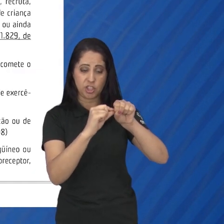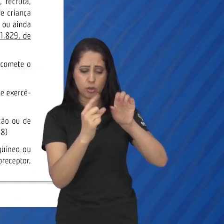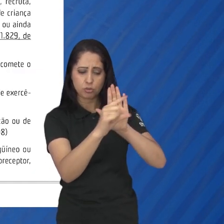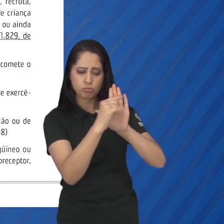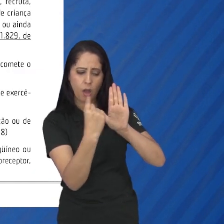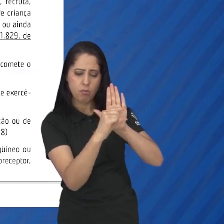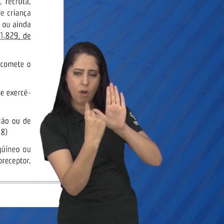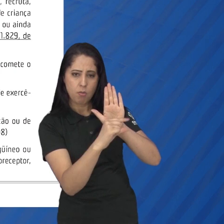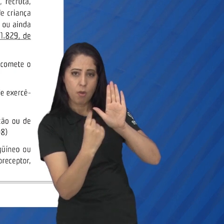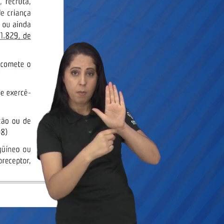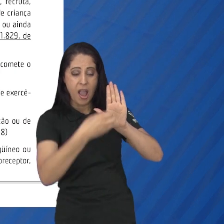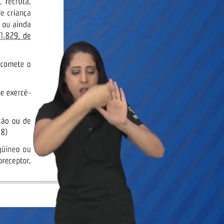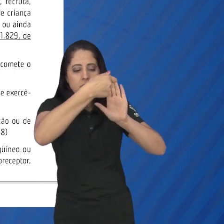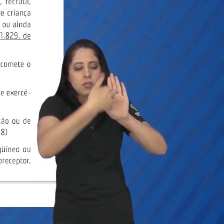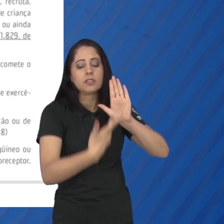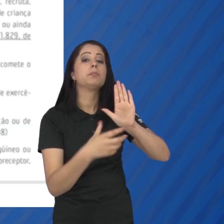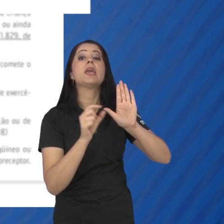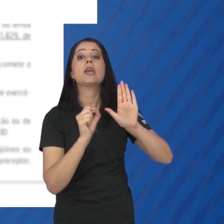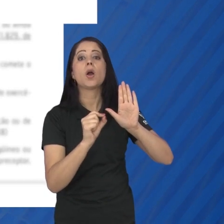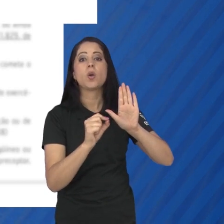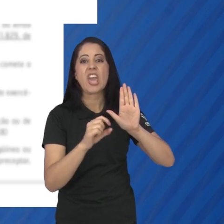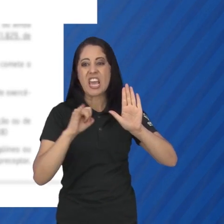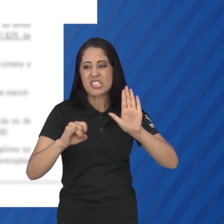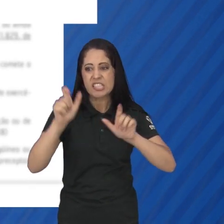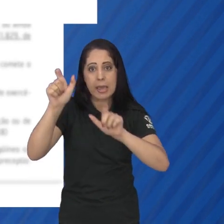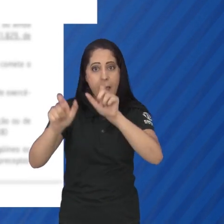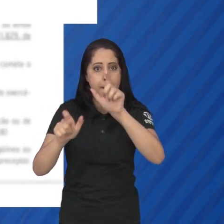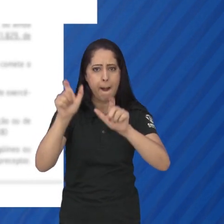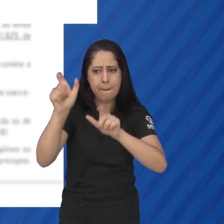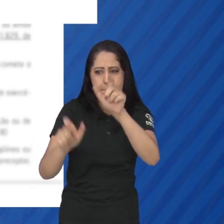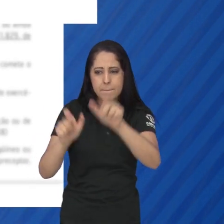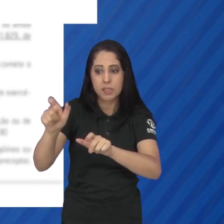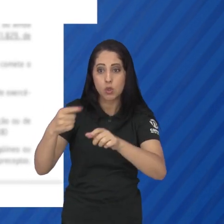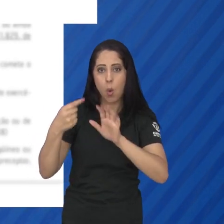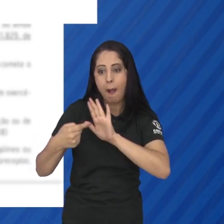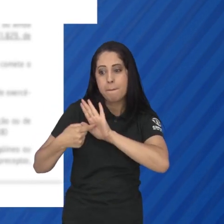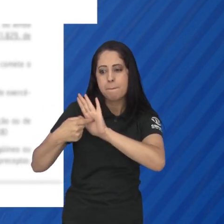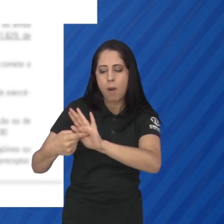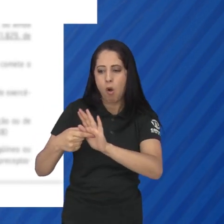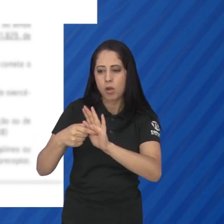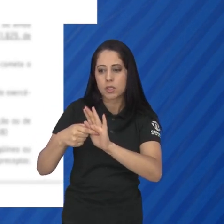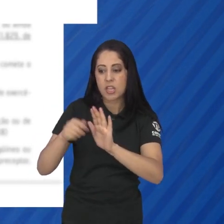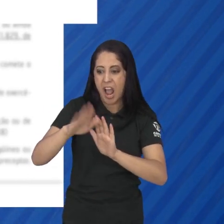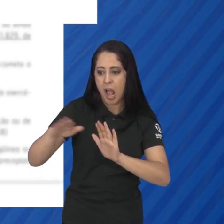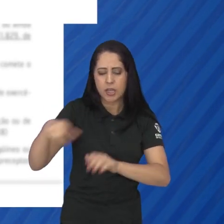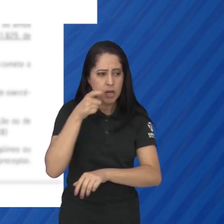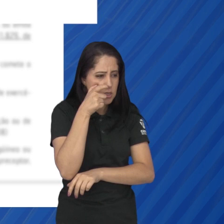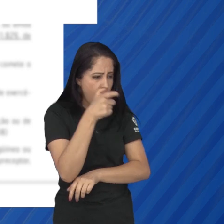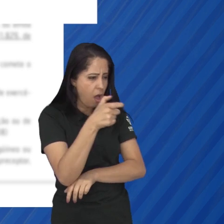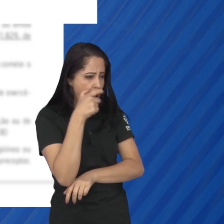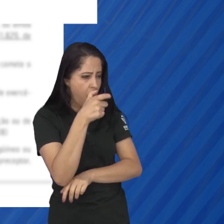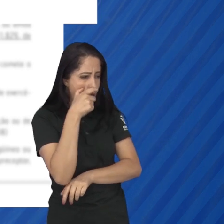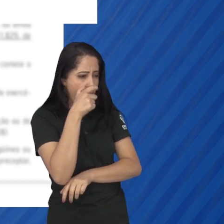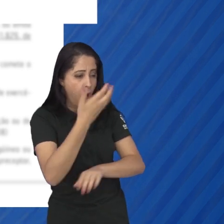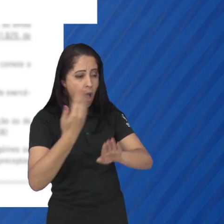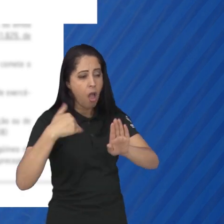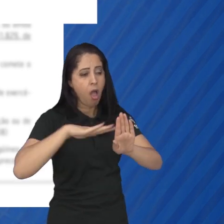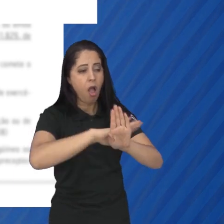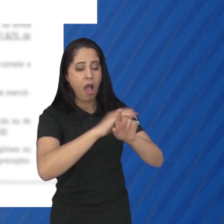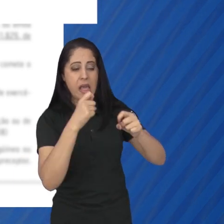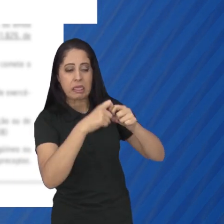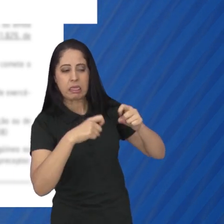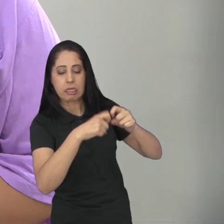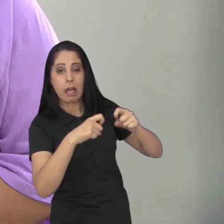conta com alguns artigos específicos que punem quem expor crianças a imagens ou situações que envolvam